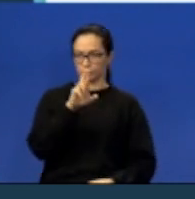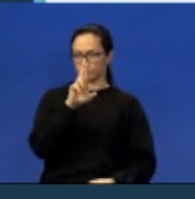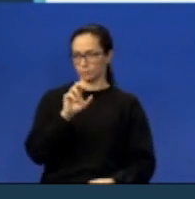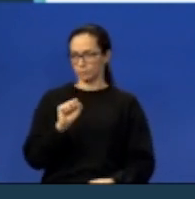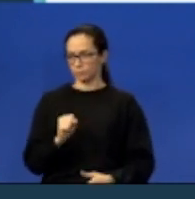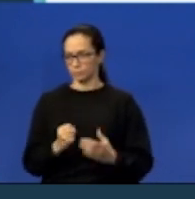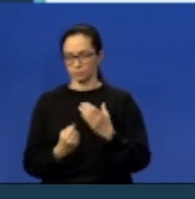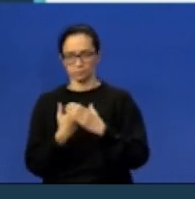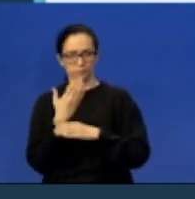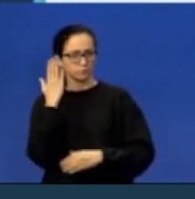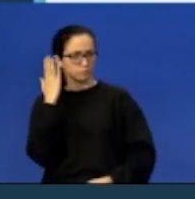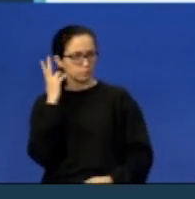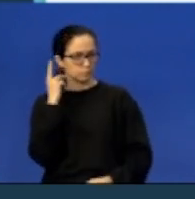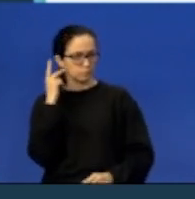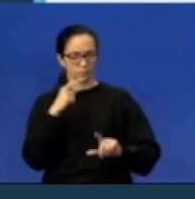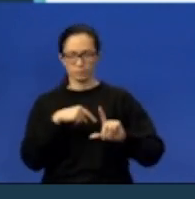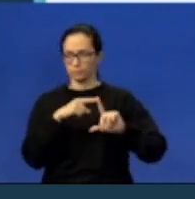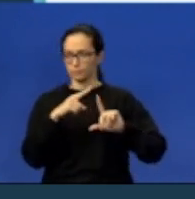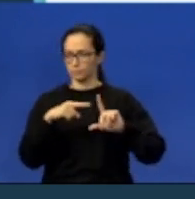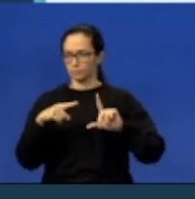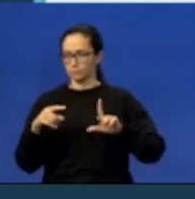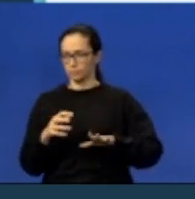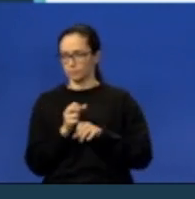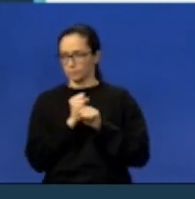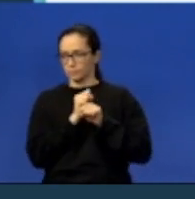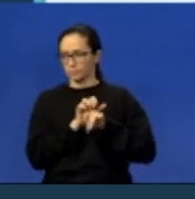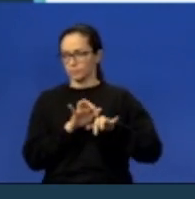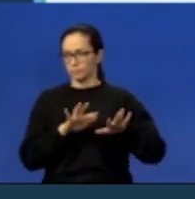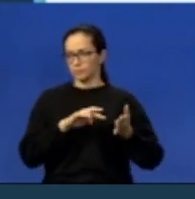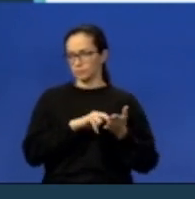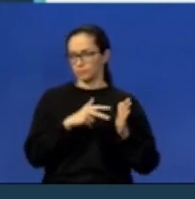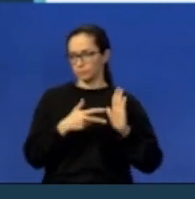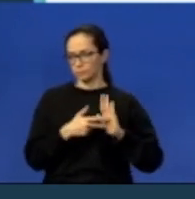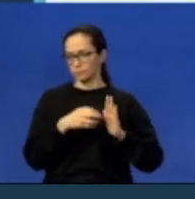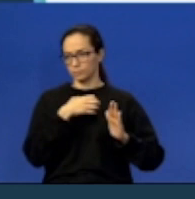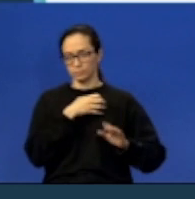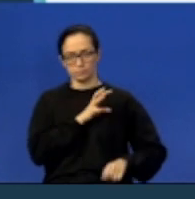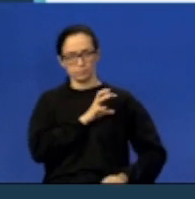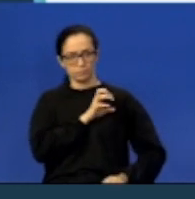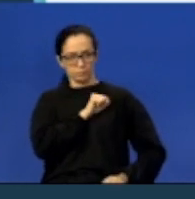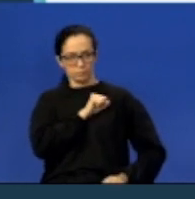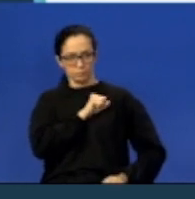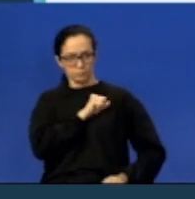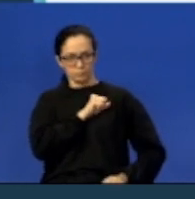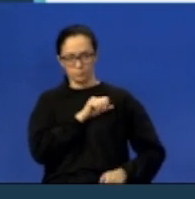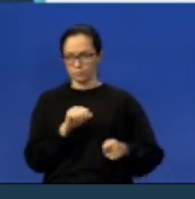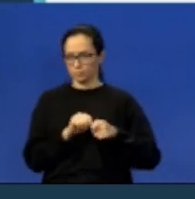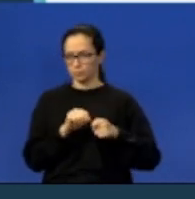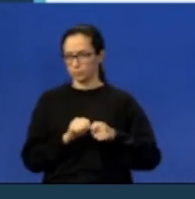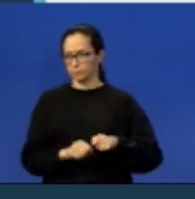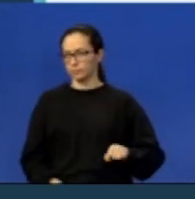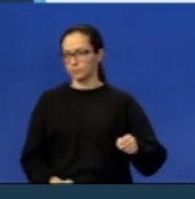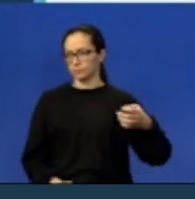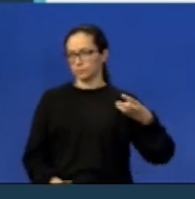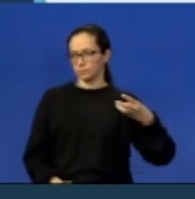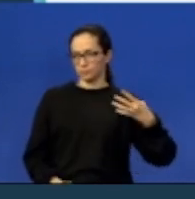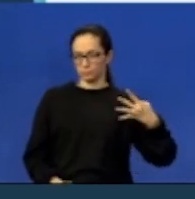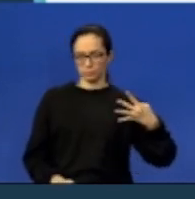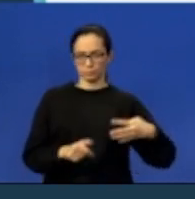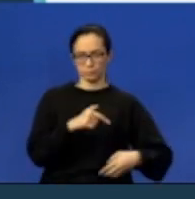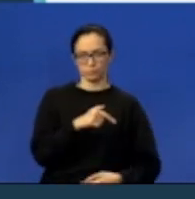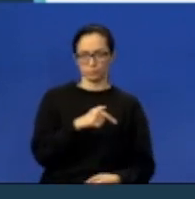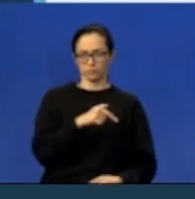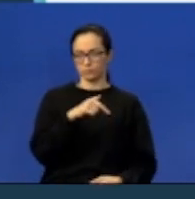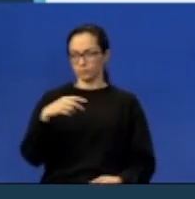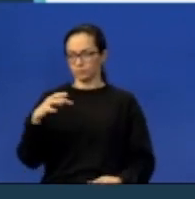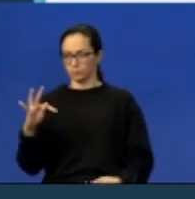eletrocardiograma normal, significa despolarização ventricular, ou seja, contração dos ventrículos. E o item 4 diz respeito ao intervalo